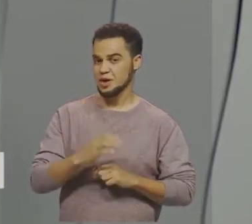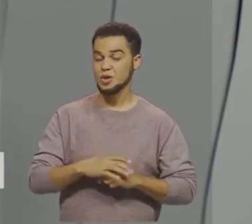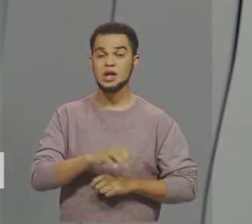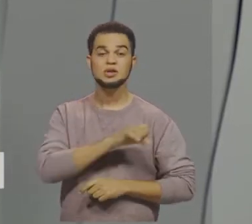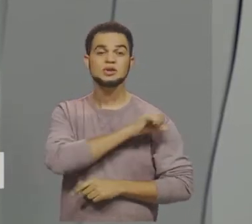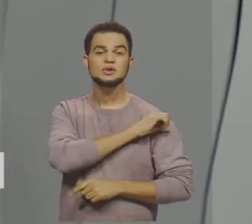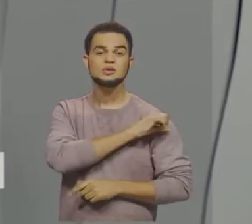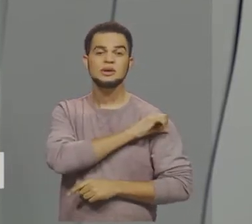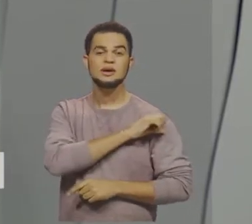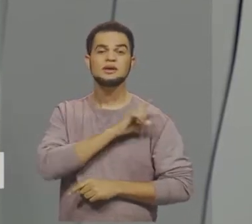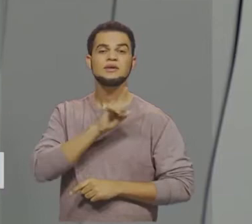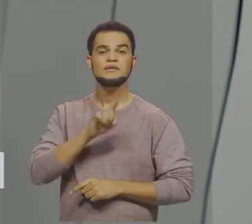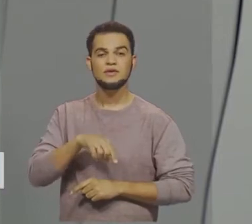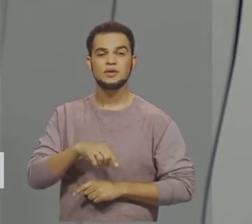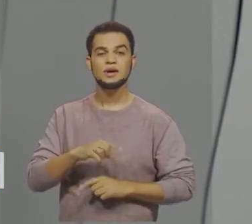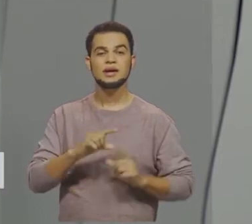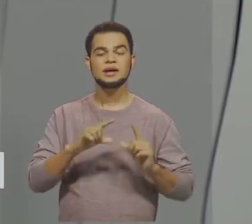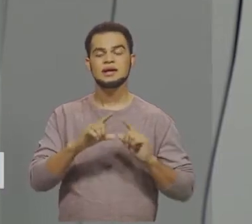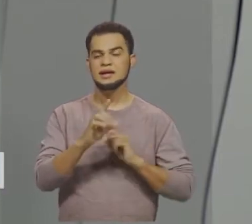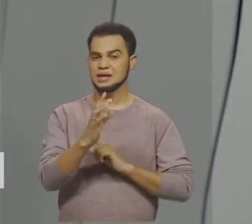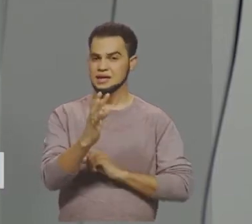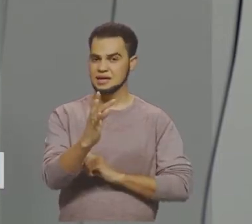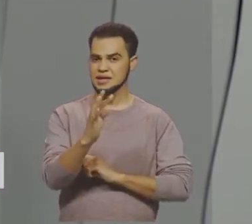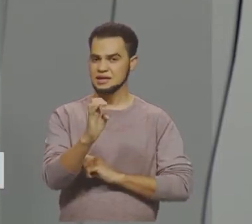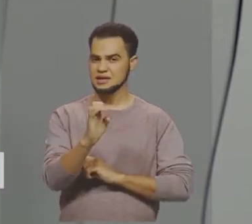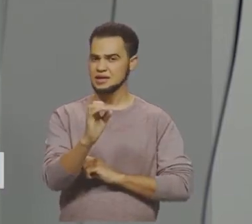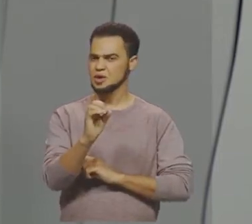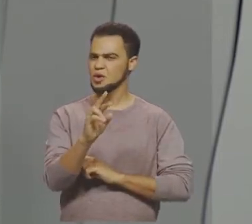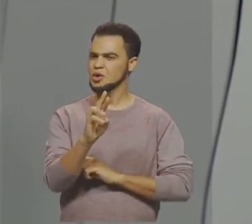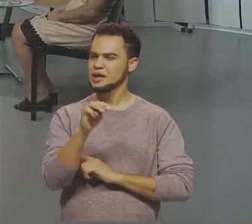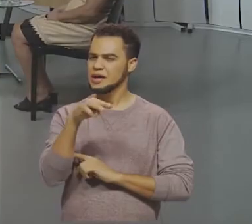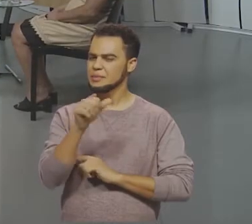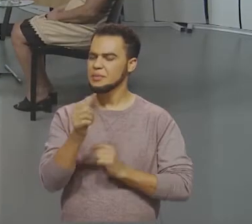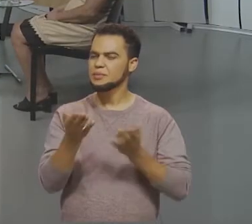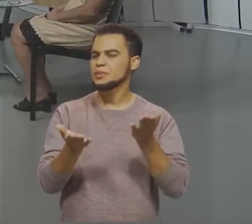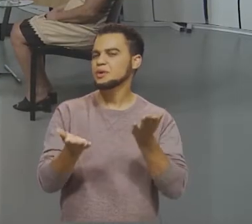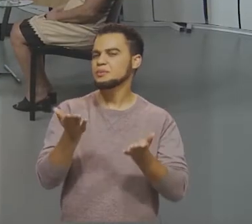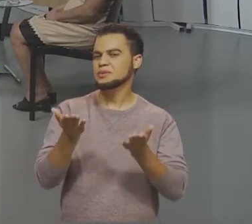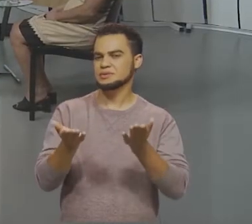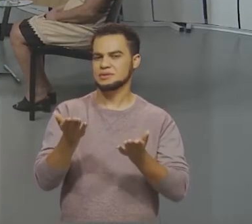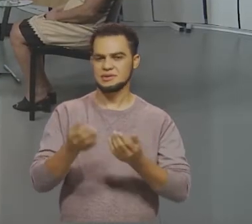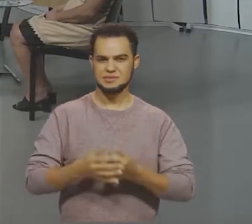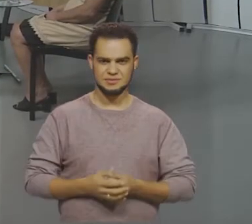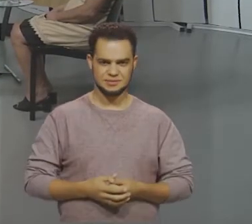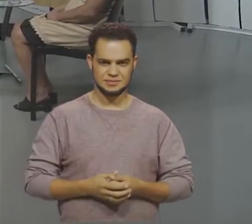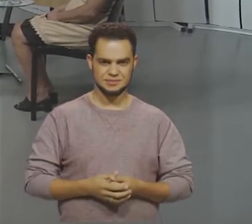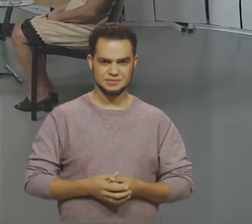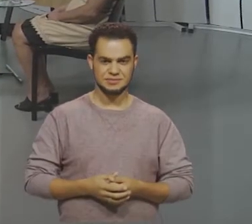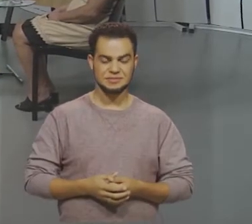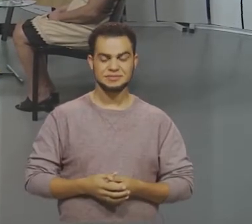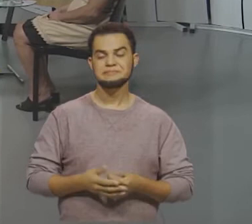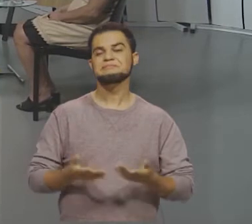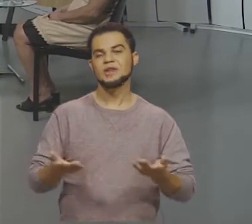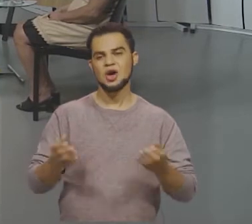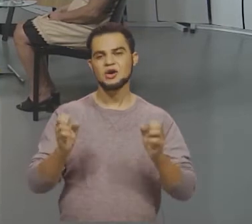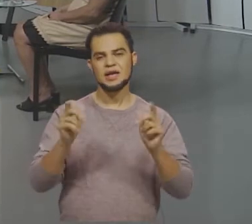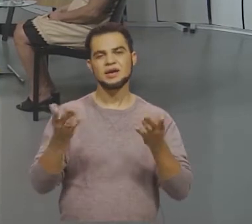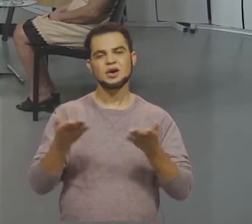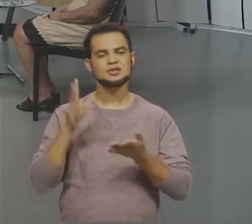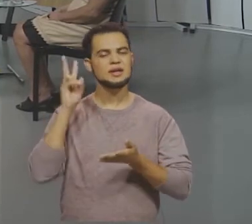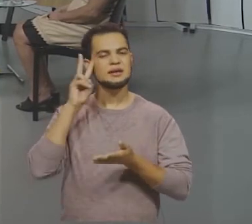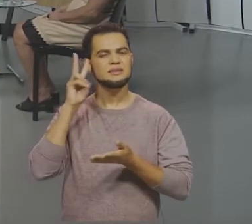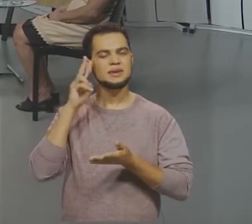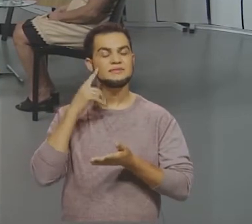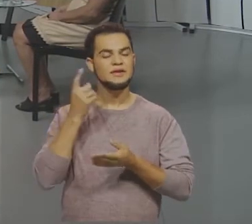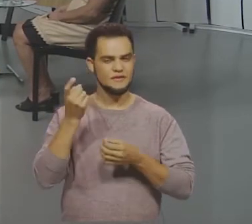sobre teorema de proporcionalidade. Excelente, professora Eliana. Agora que já relembramos os temas, vamos voltar